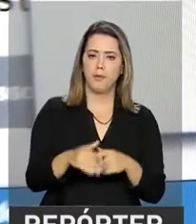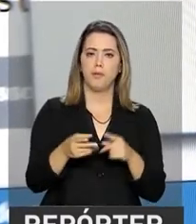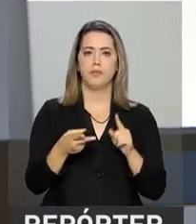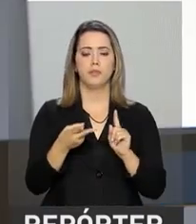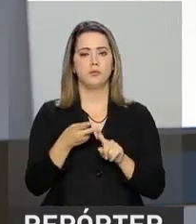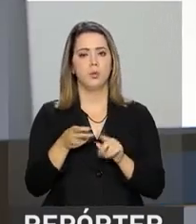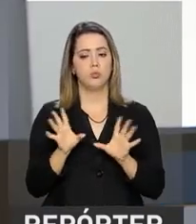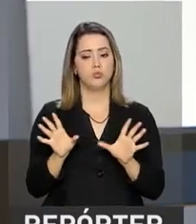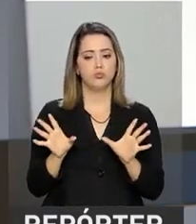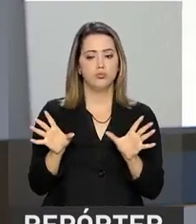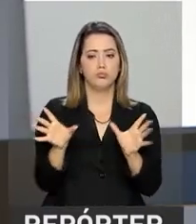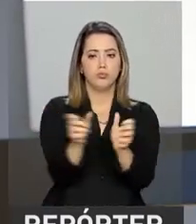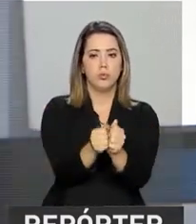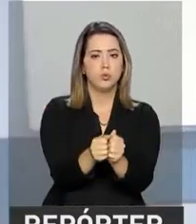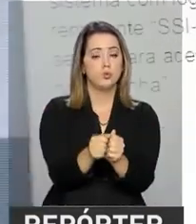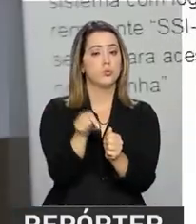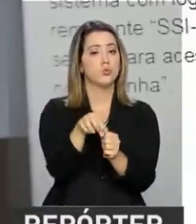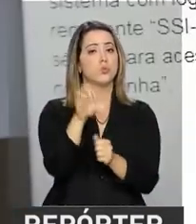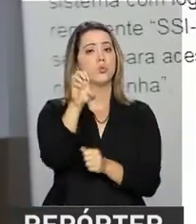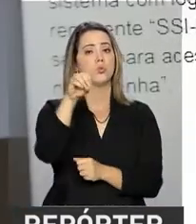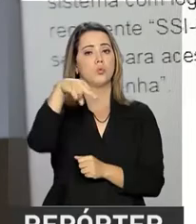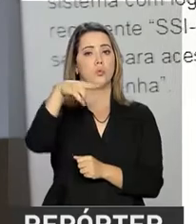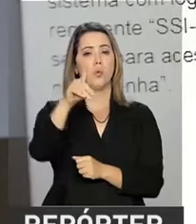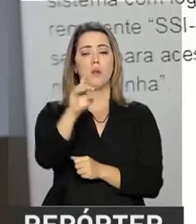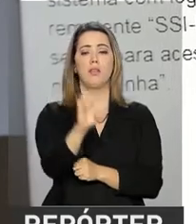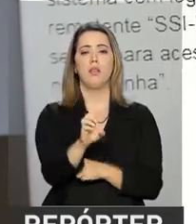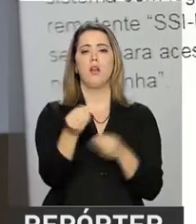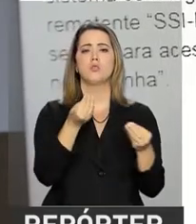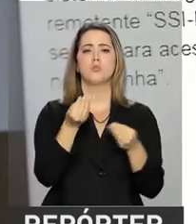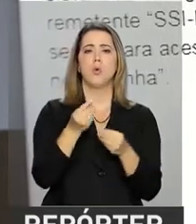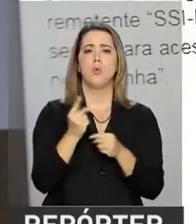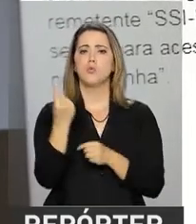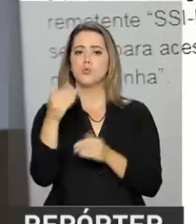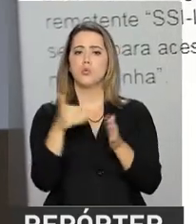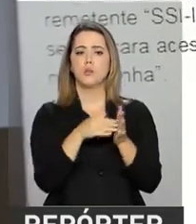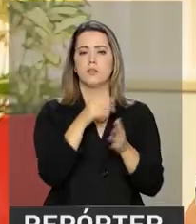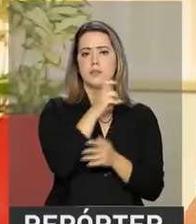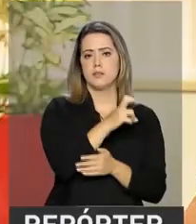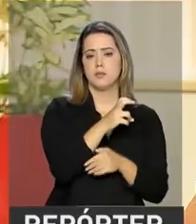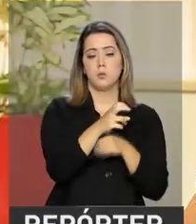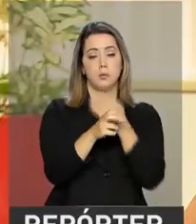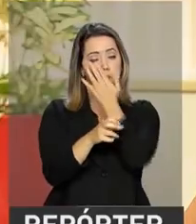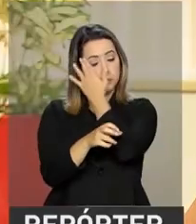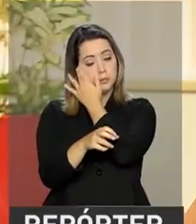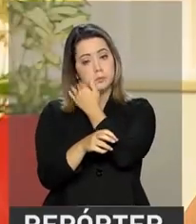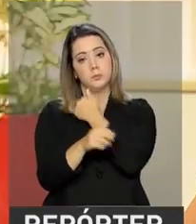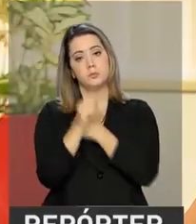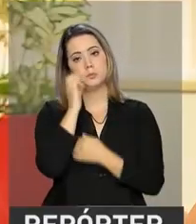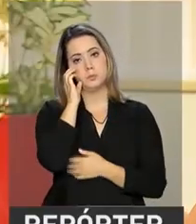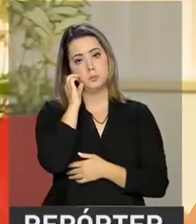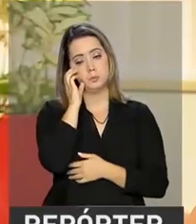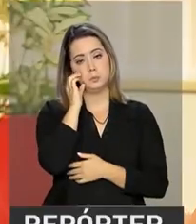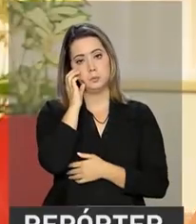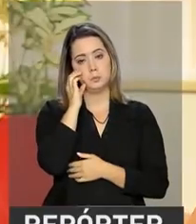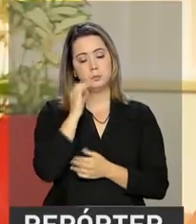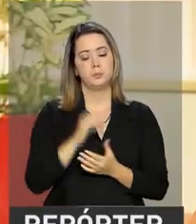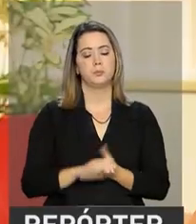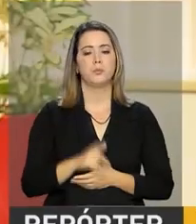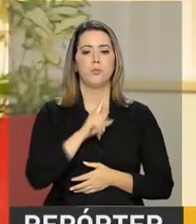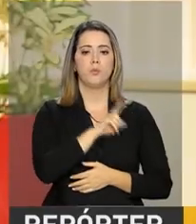governo, formam um conceito ENAD de determinado curso, que varia de 1 a 5. O ENAD, além de tudo, ele